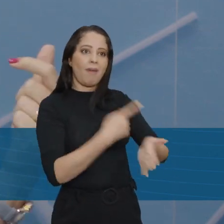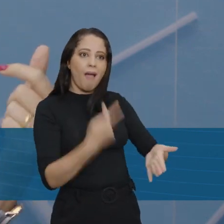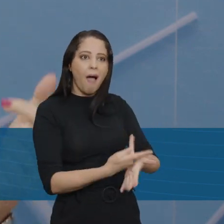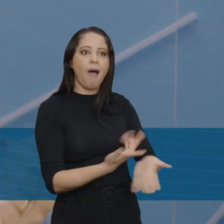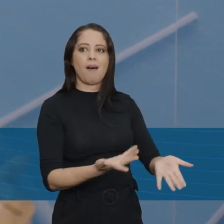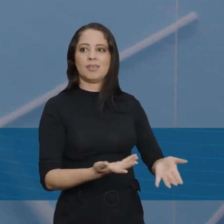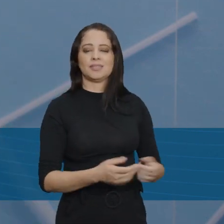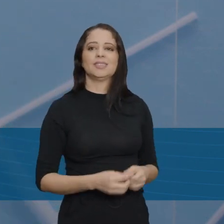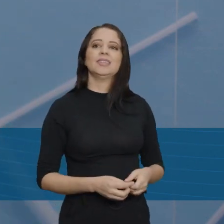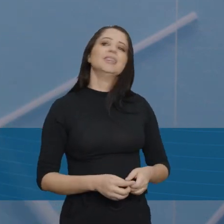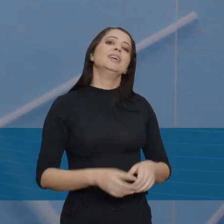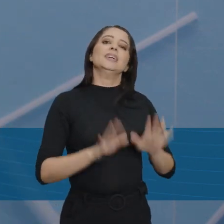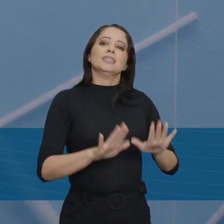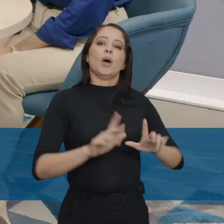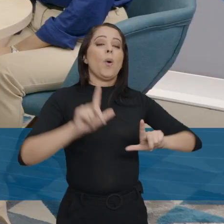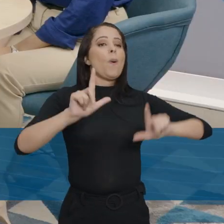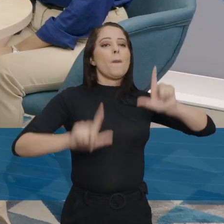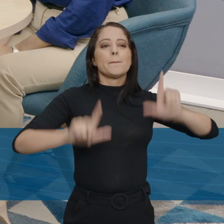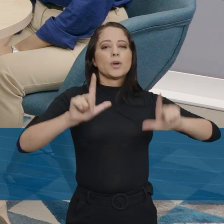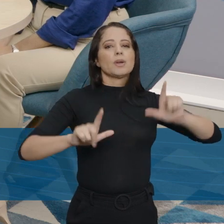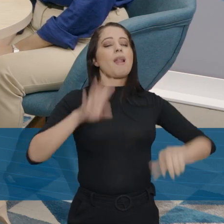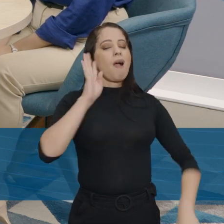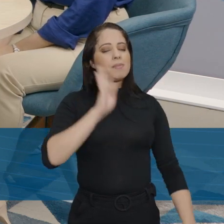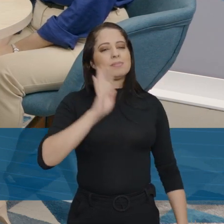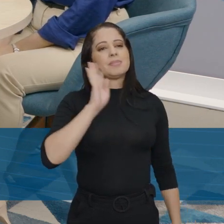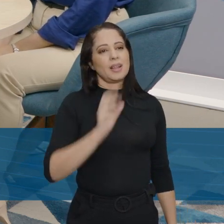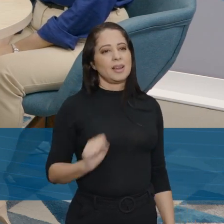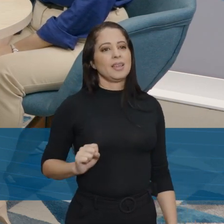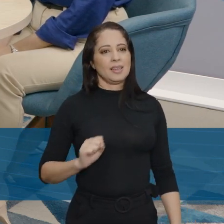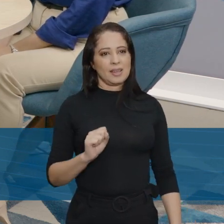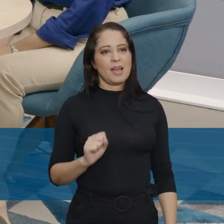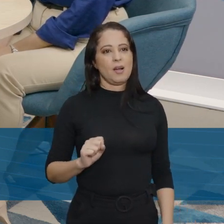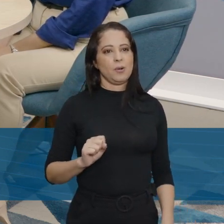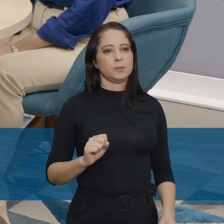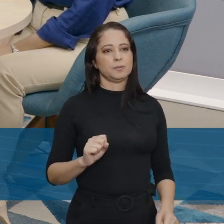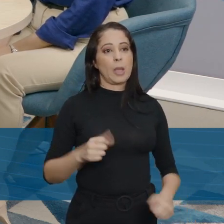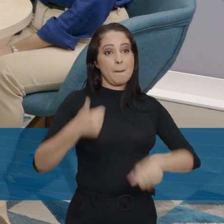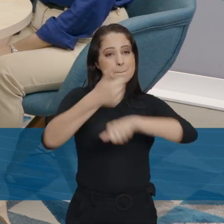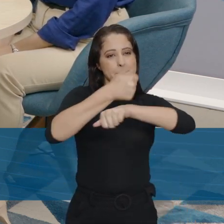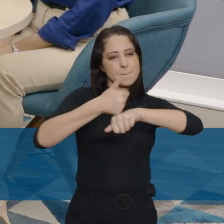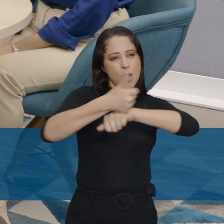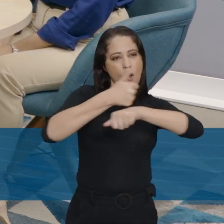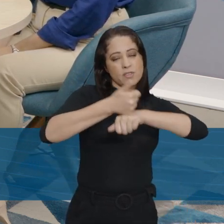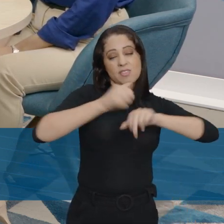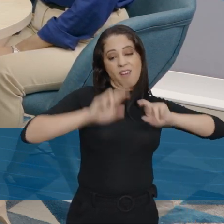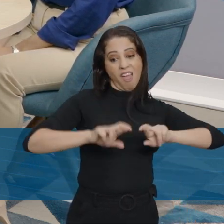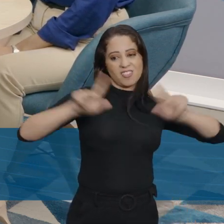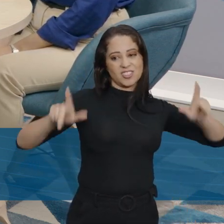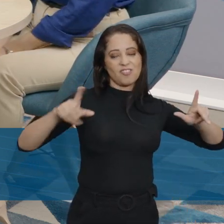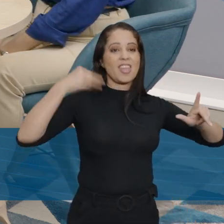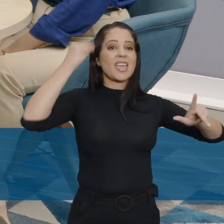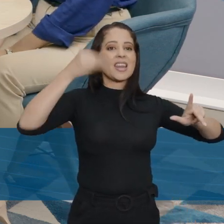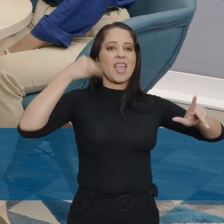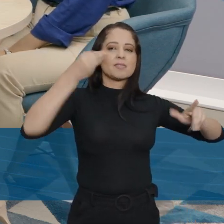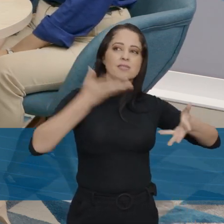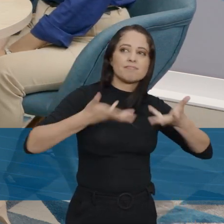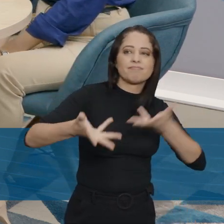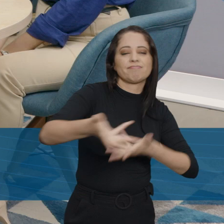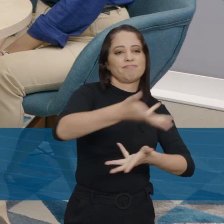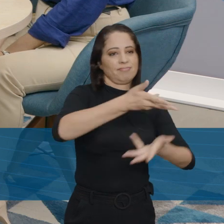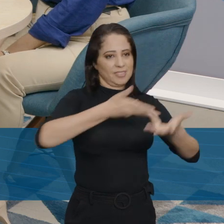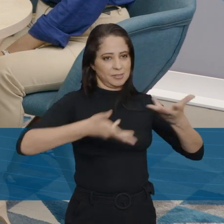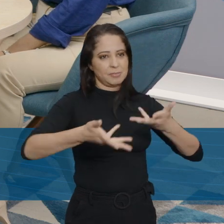né? E essa é a ideia muito legal aqui do programa, né? Trazer profissionais diferentes para irem trocando